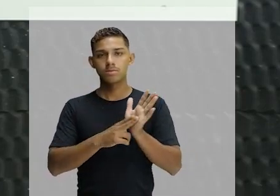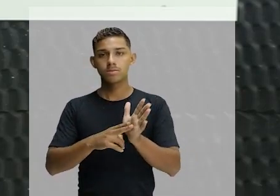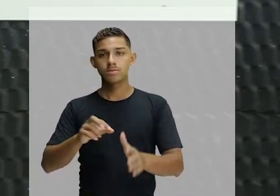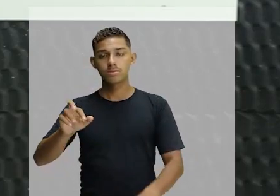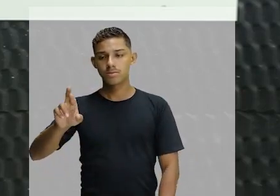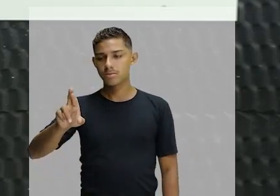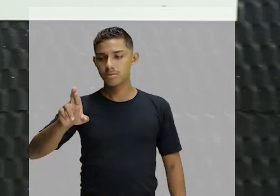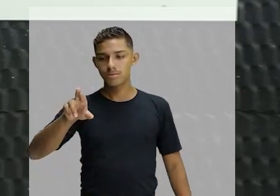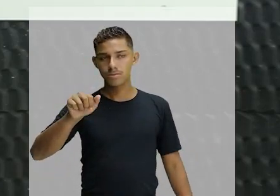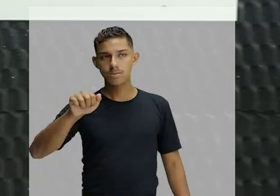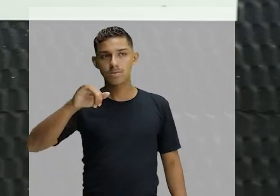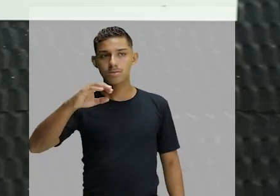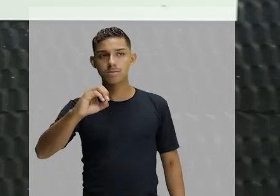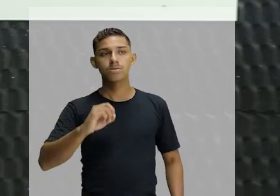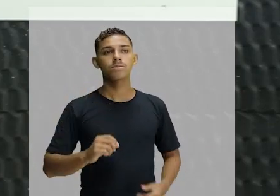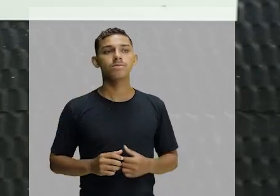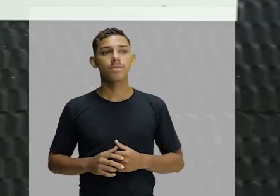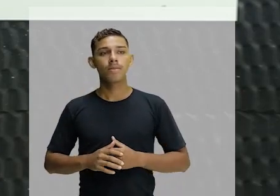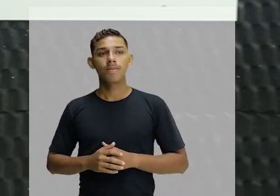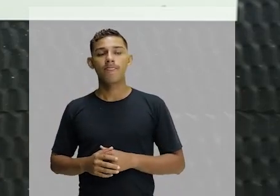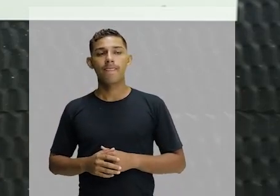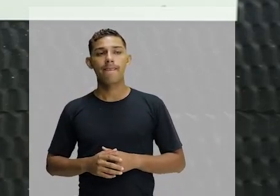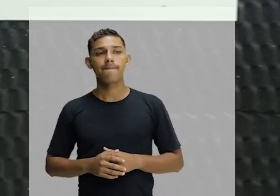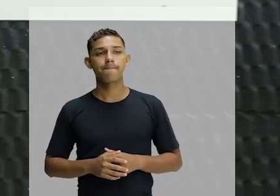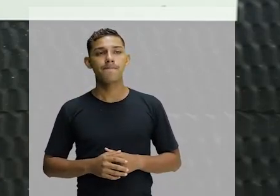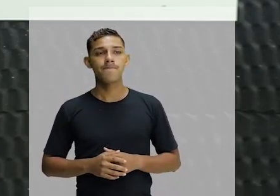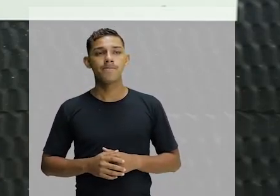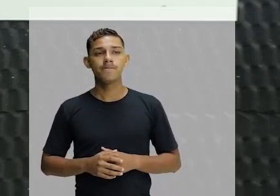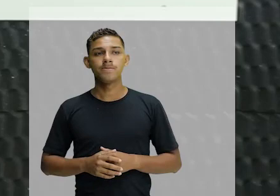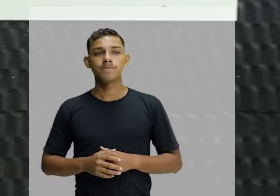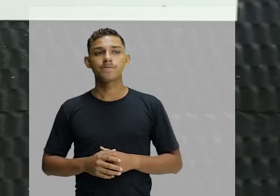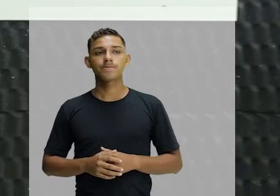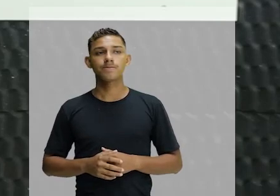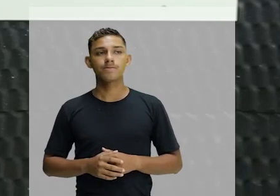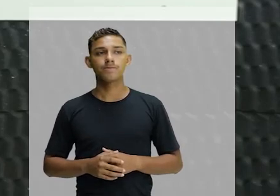Certo? Aproveitando aqui essa figura, como se tivesse aqui o centro aqui, ó.